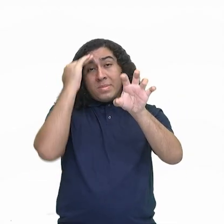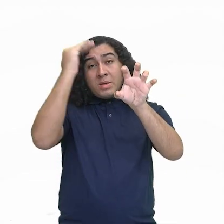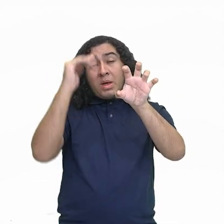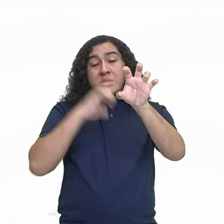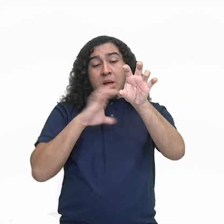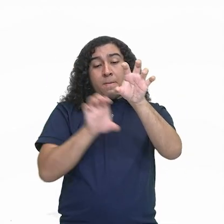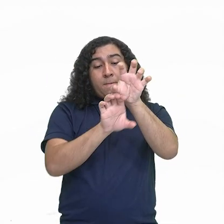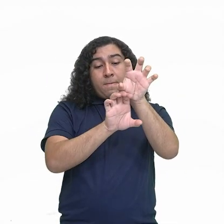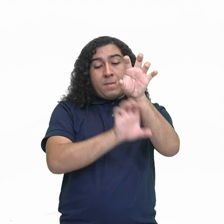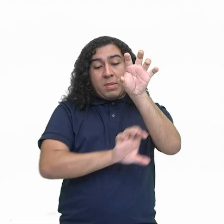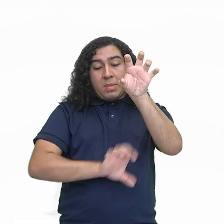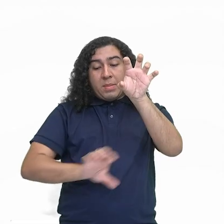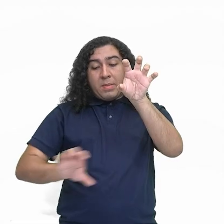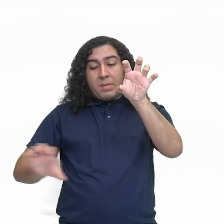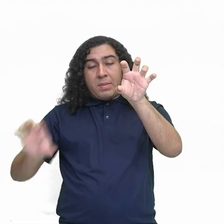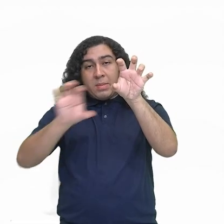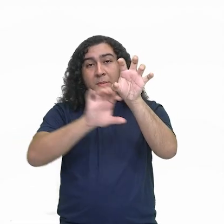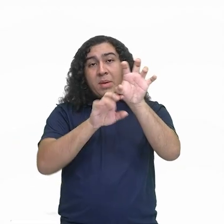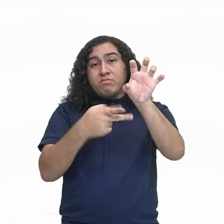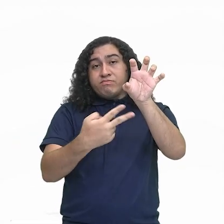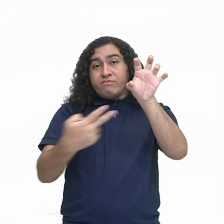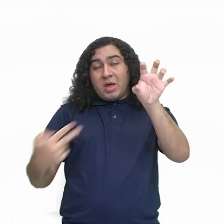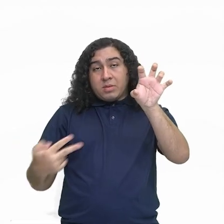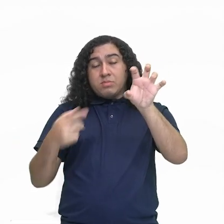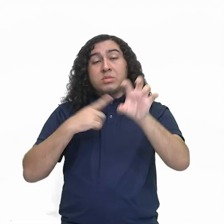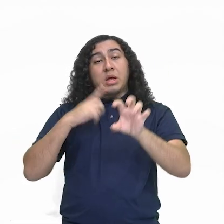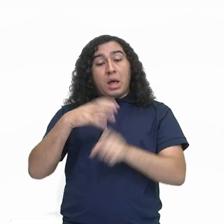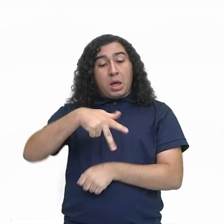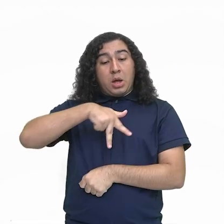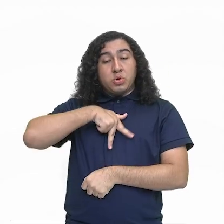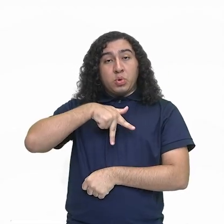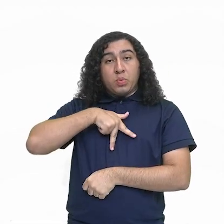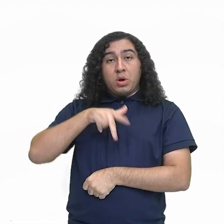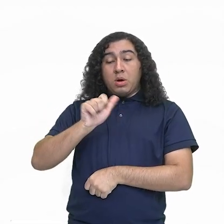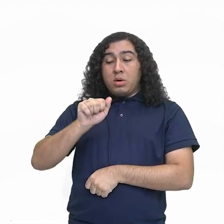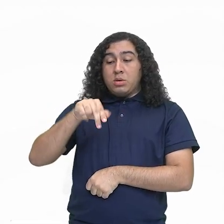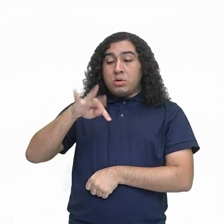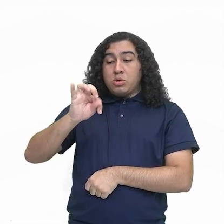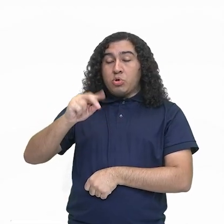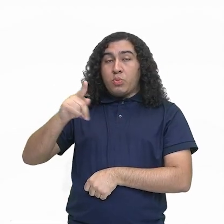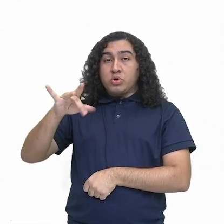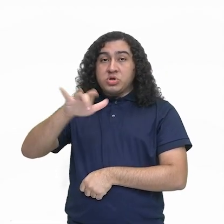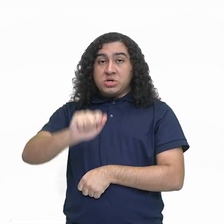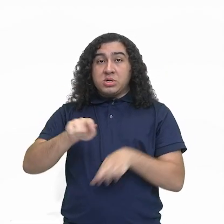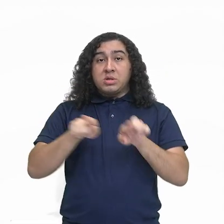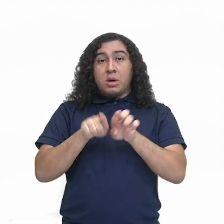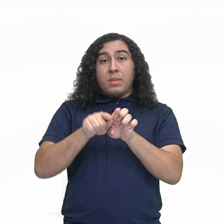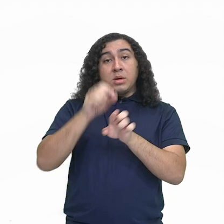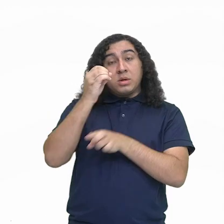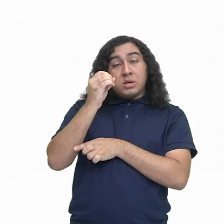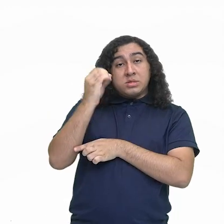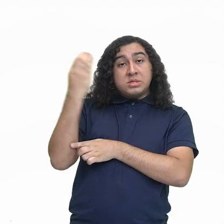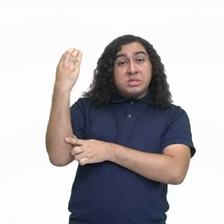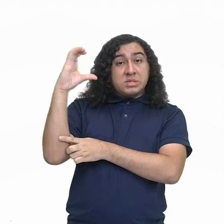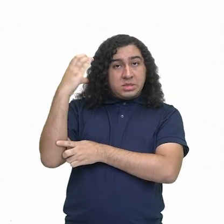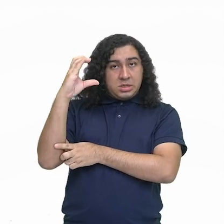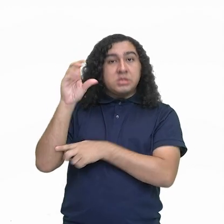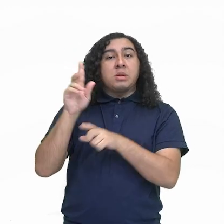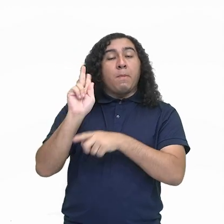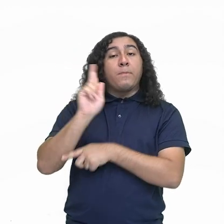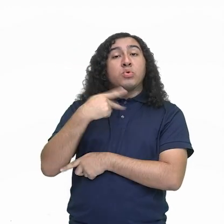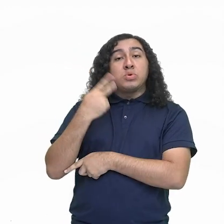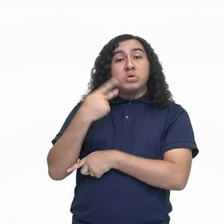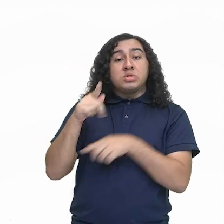aí as chamadas a antropologia, né? A ciência política e a sociologia, certo? Então,